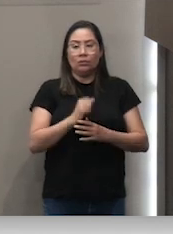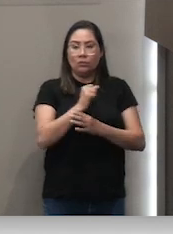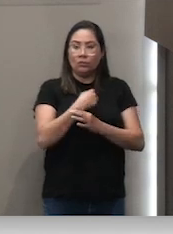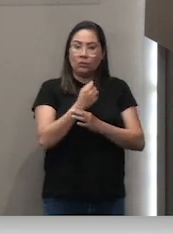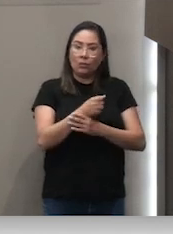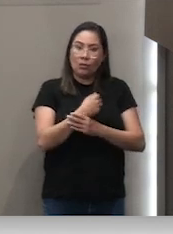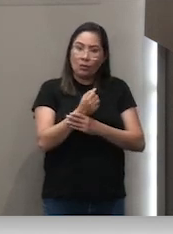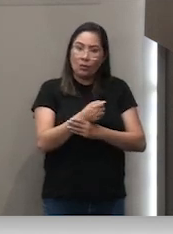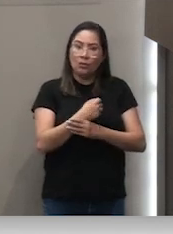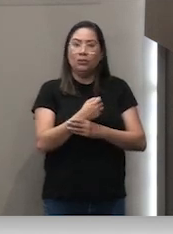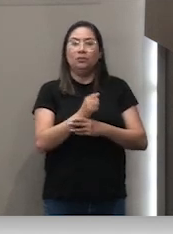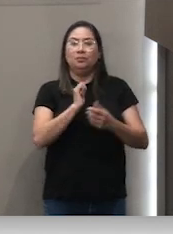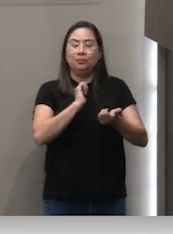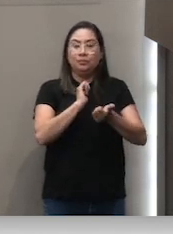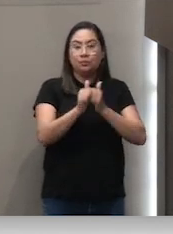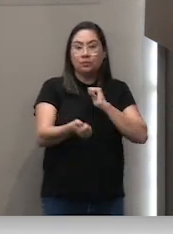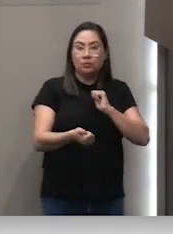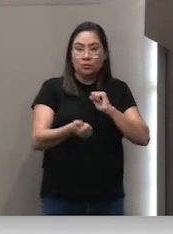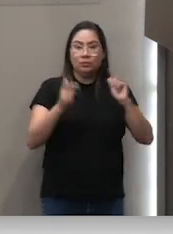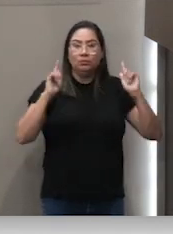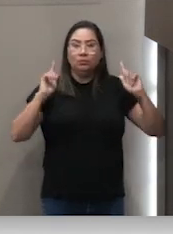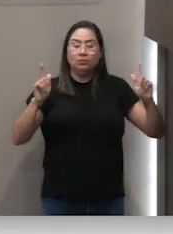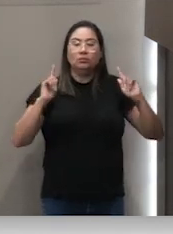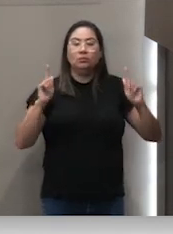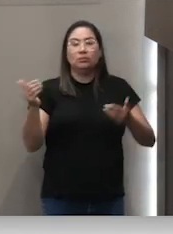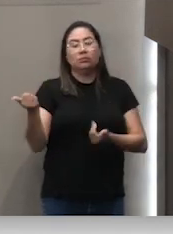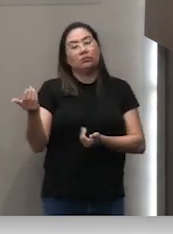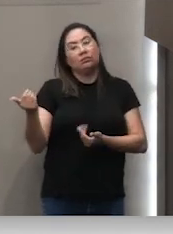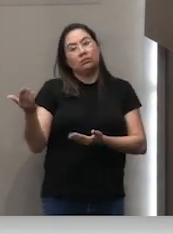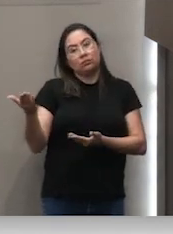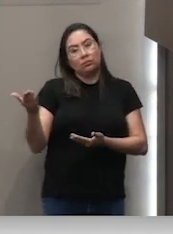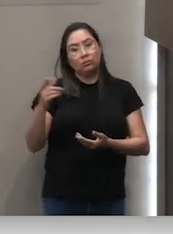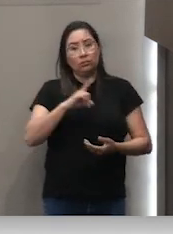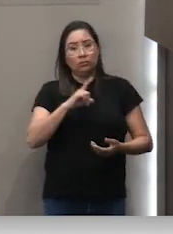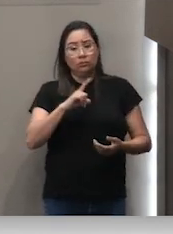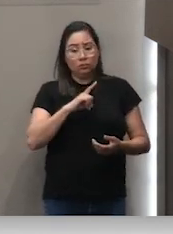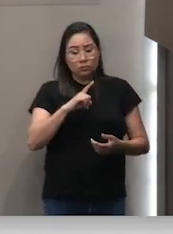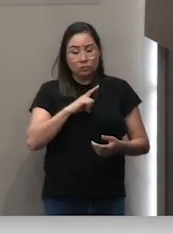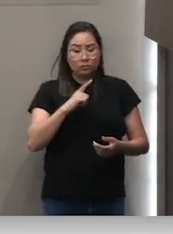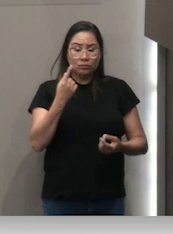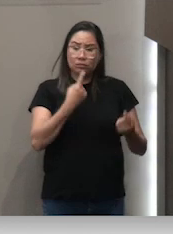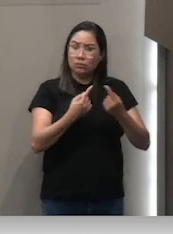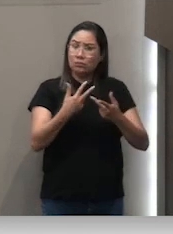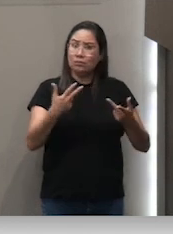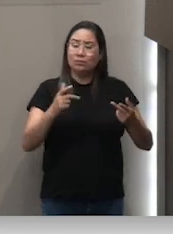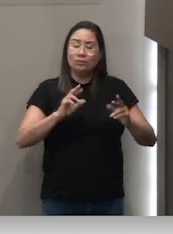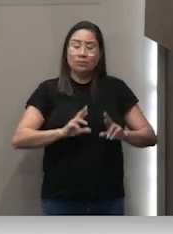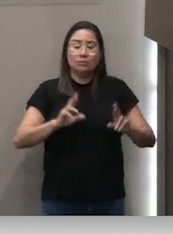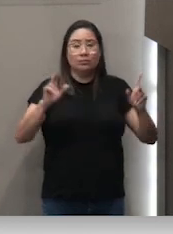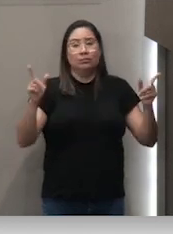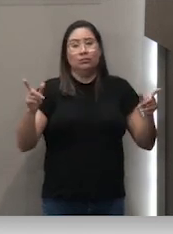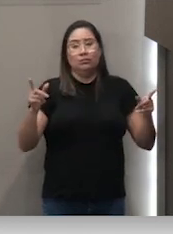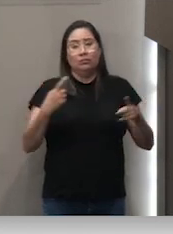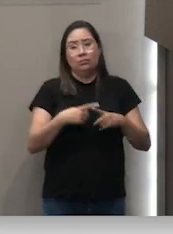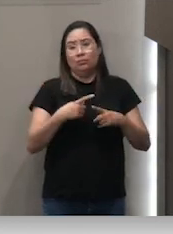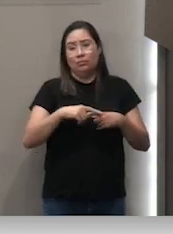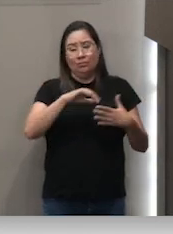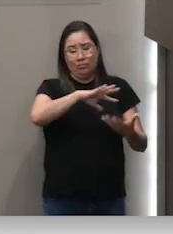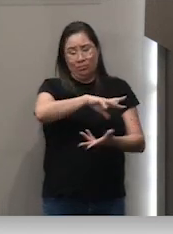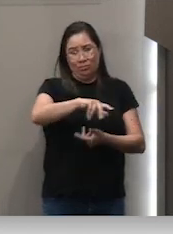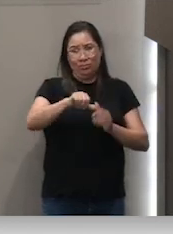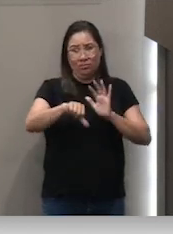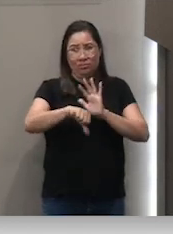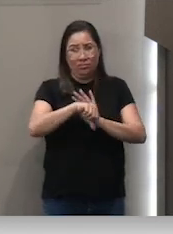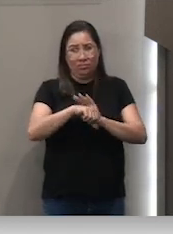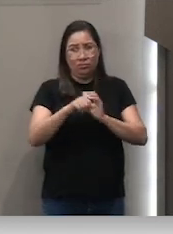psicomotricidade, aos esportes, ao lazer para os jovens, para que eles possam ter e buscar alguma coisa que seja diferente, porque senão o mundo do crime está muito